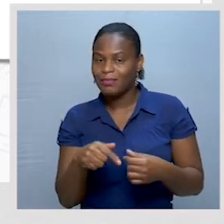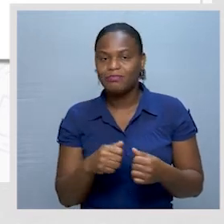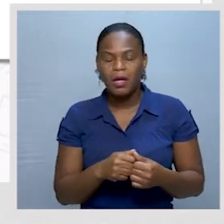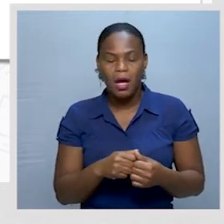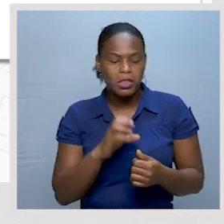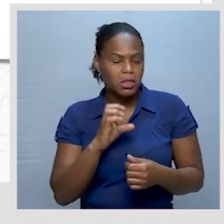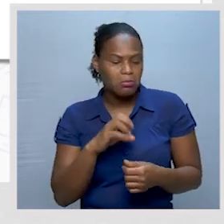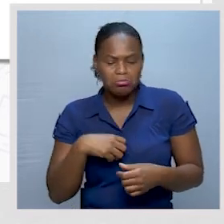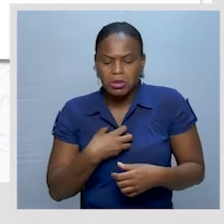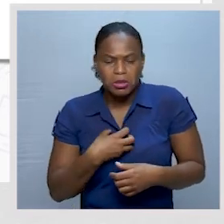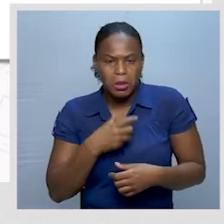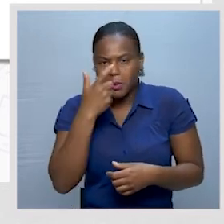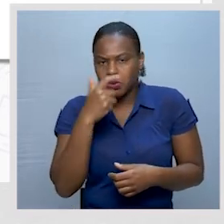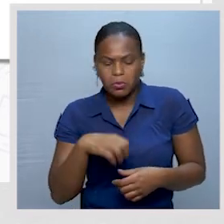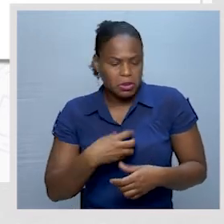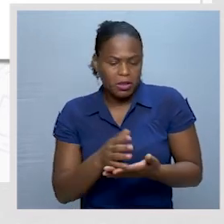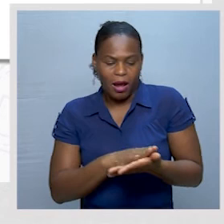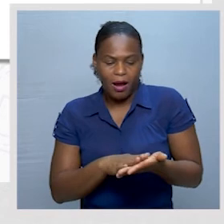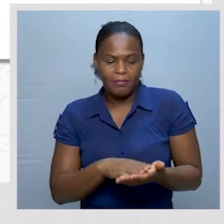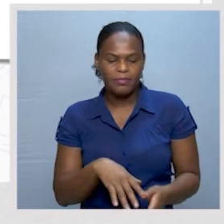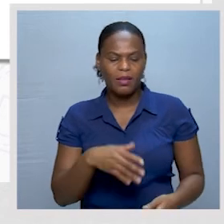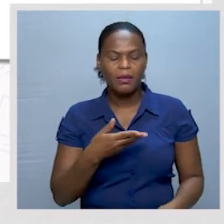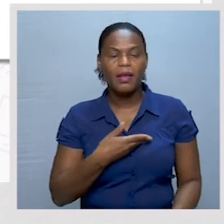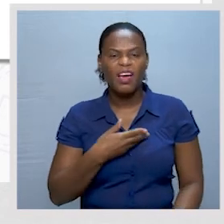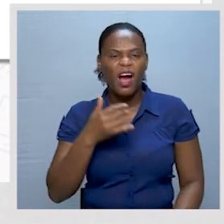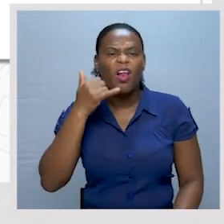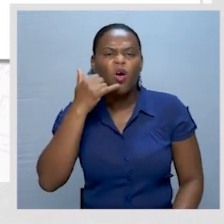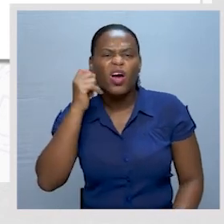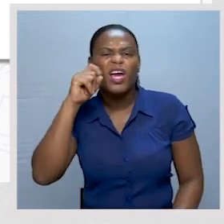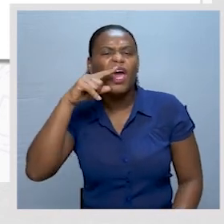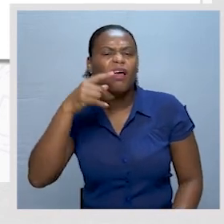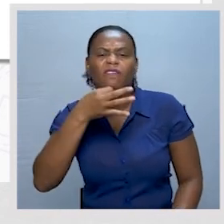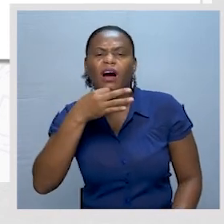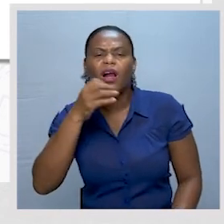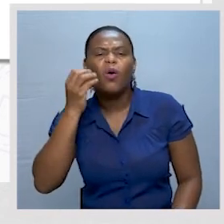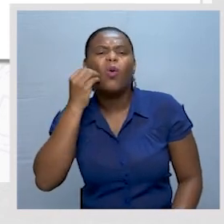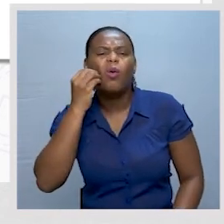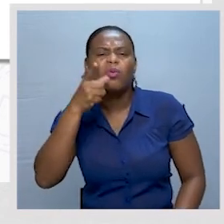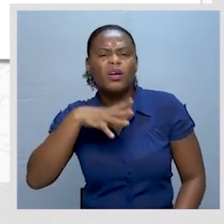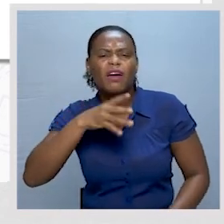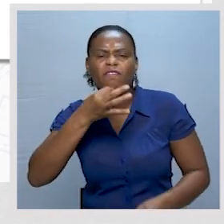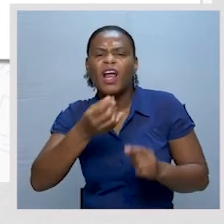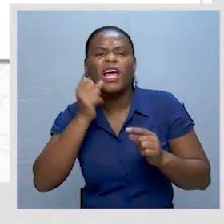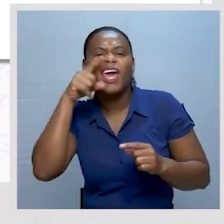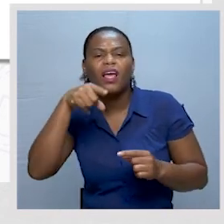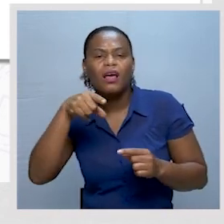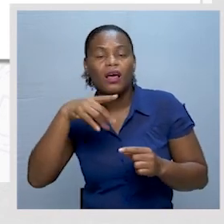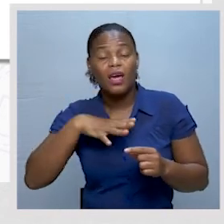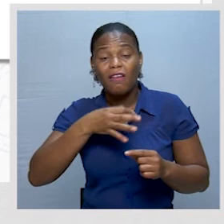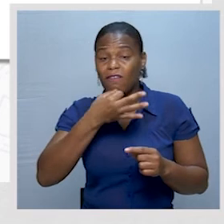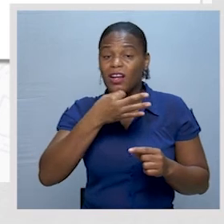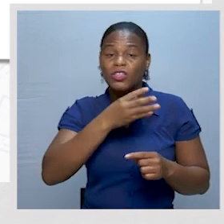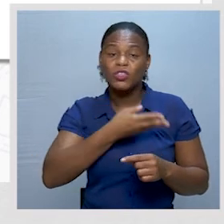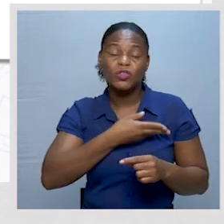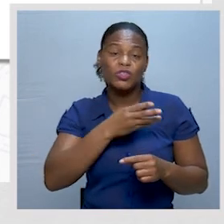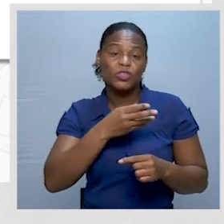não apresenta sintomas. D, alô? Quem fala? Como? Com quem deseja falar? Quero falar com o